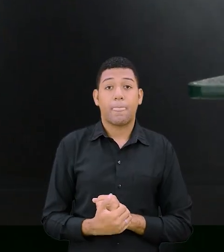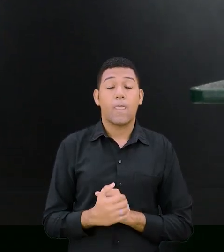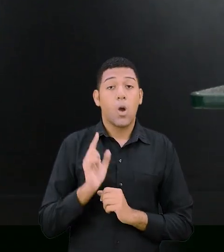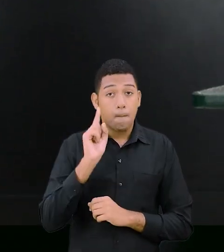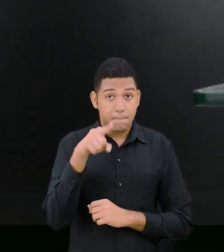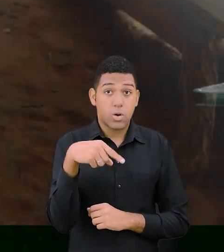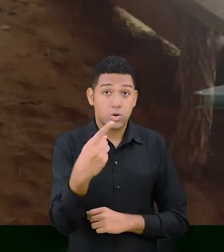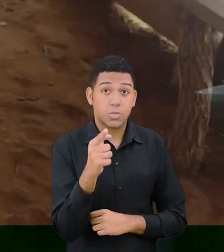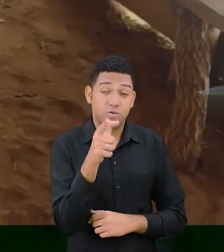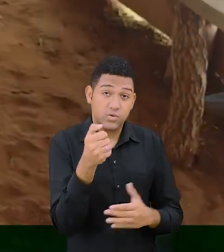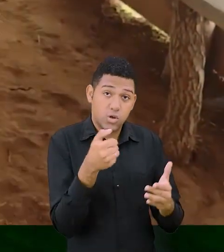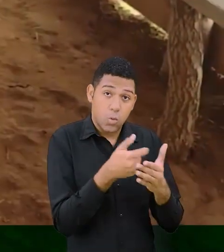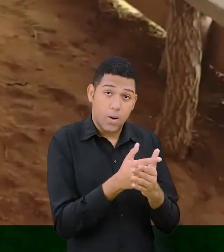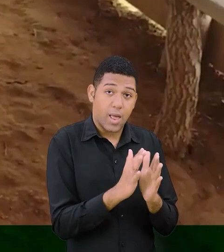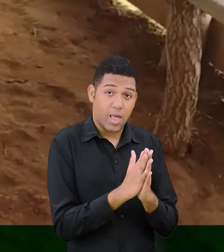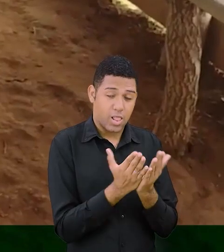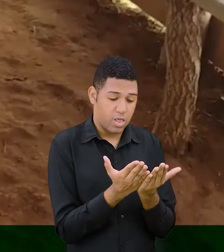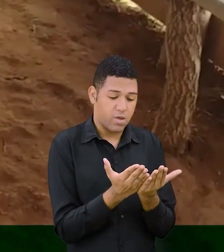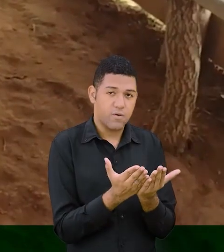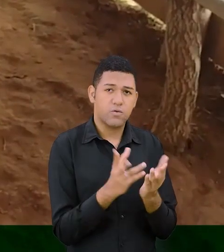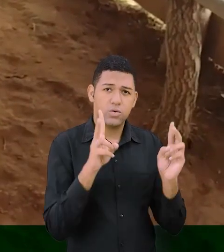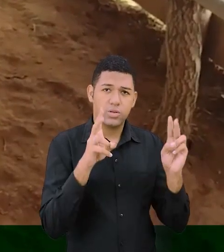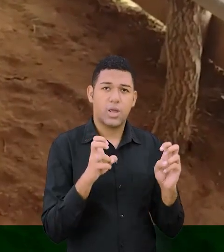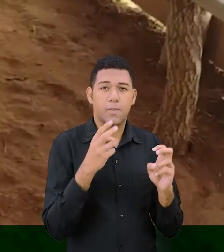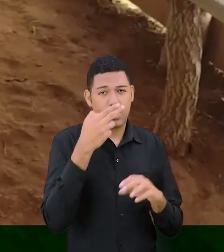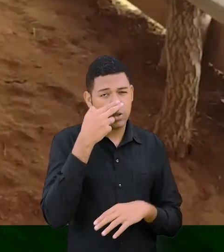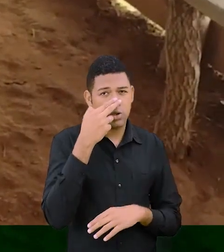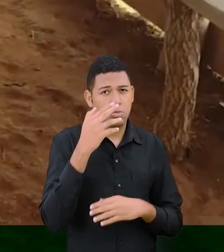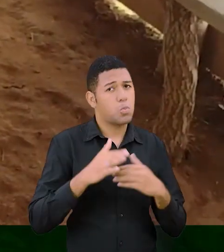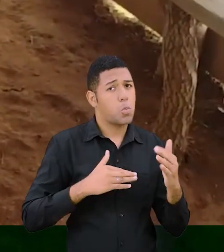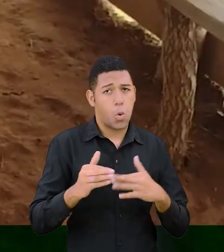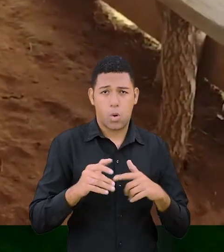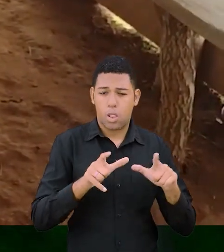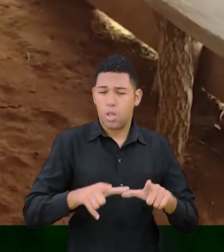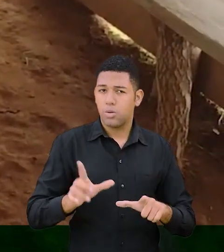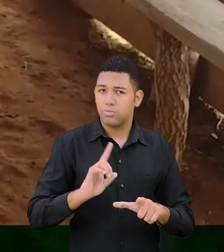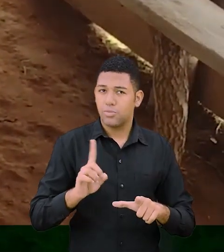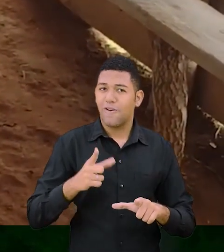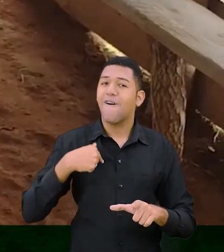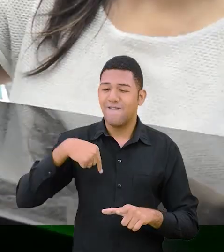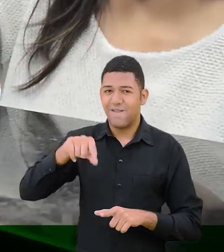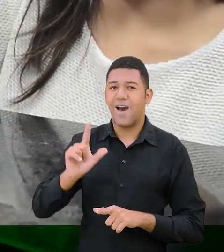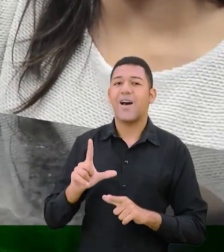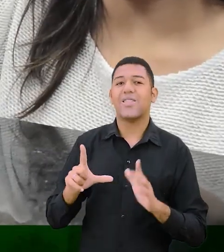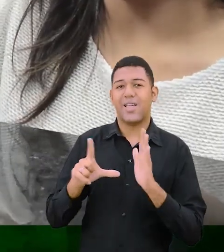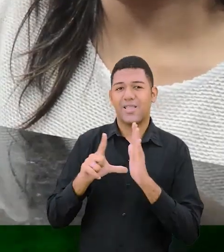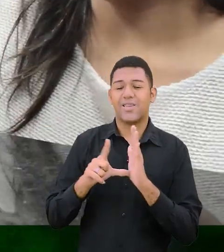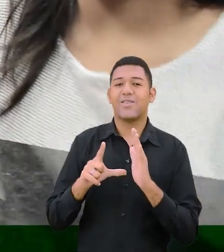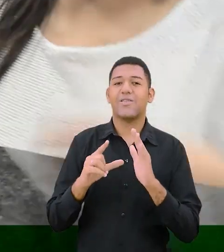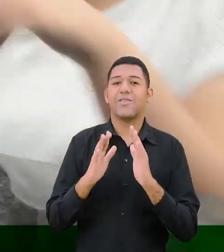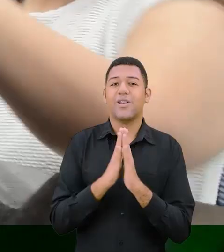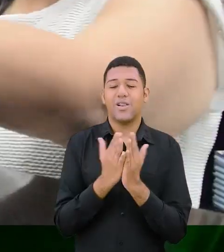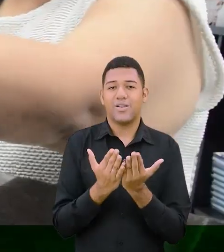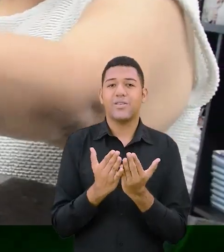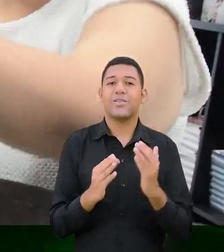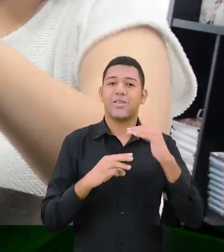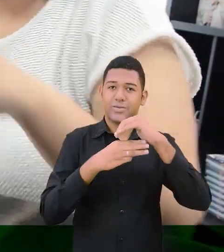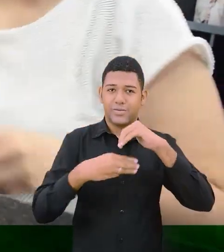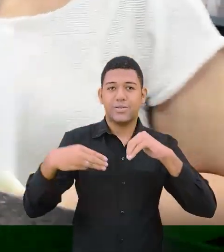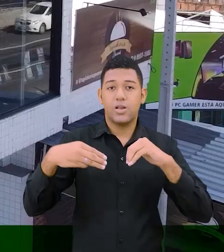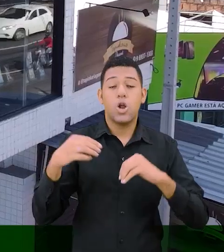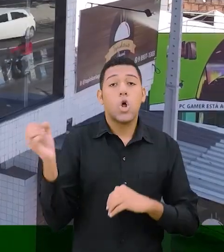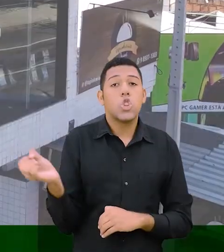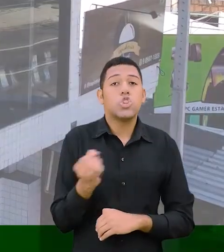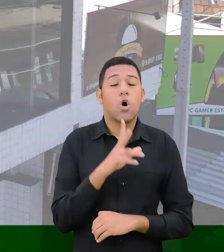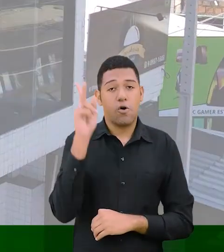na próxima vez que você for comprar livros ou artigos evangélicos não vá em qualquer lugar vá na livraria arca missionária